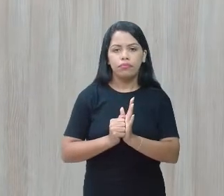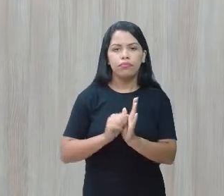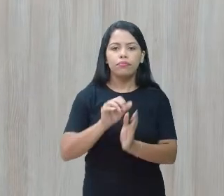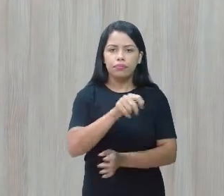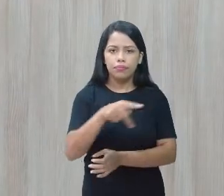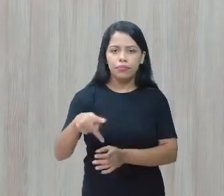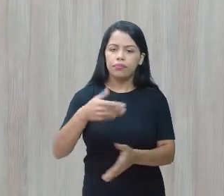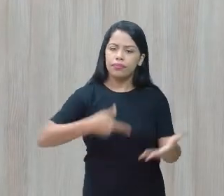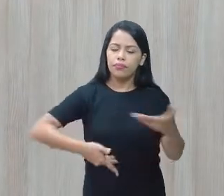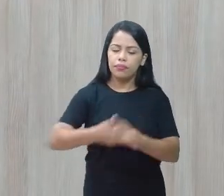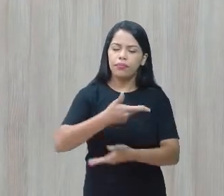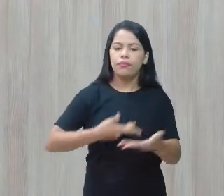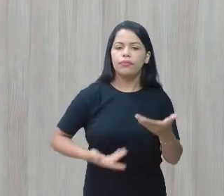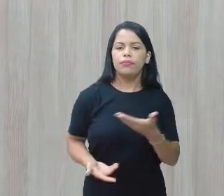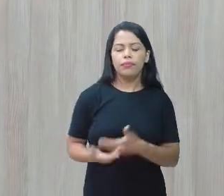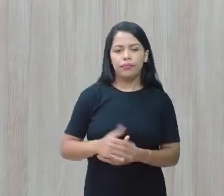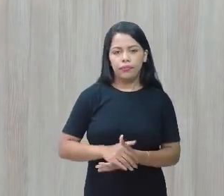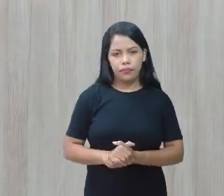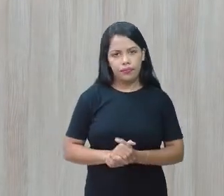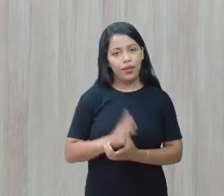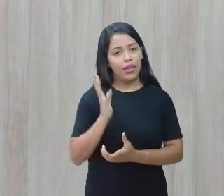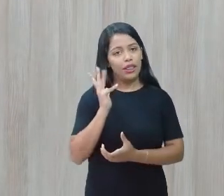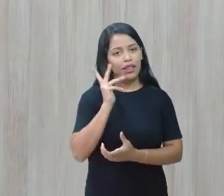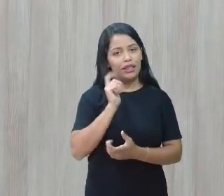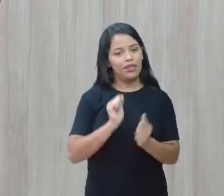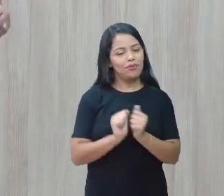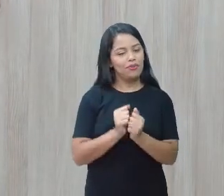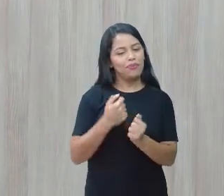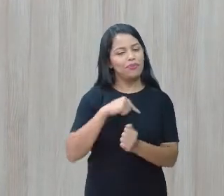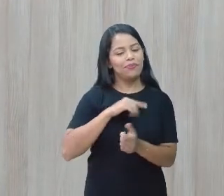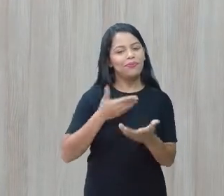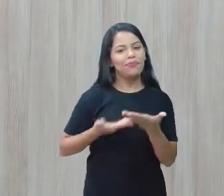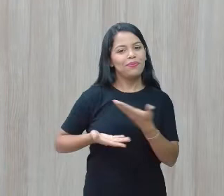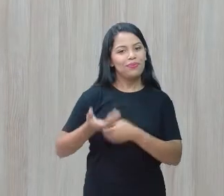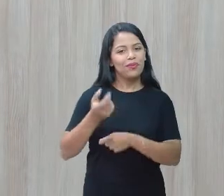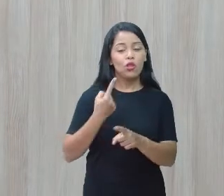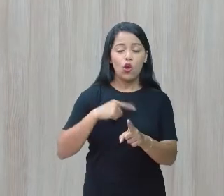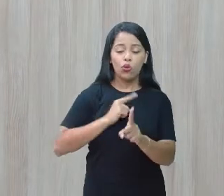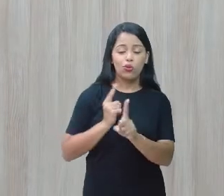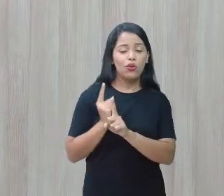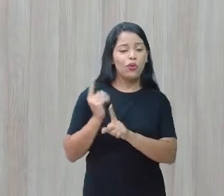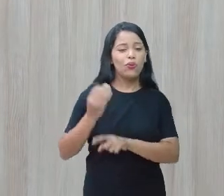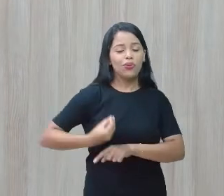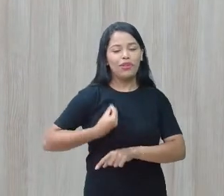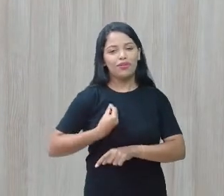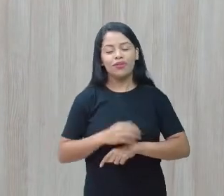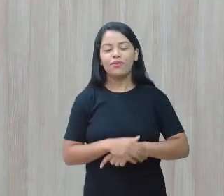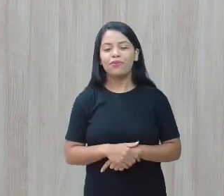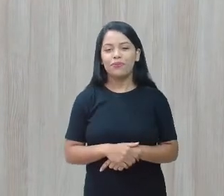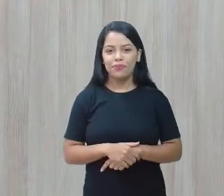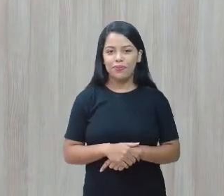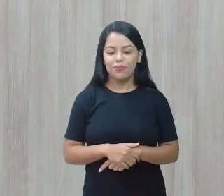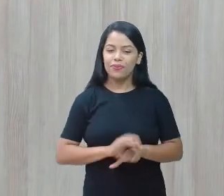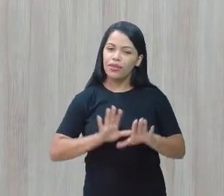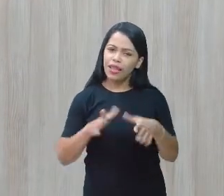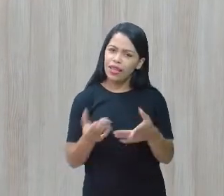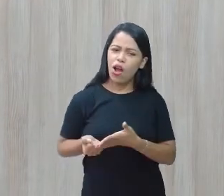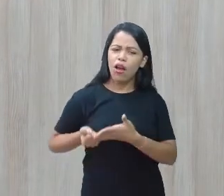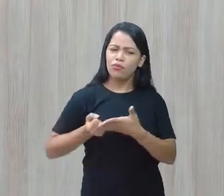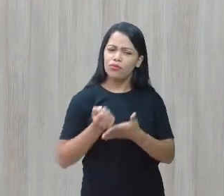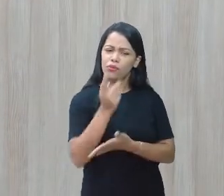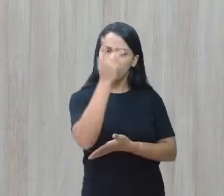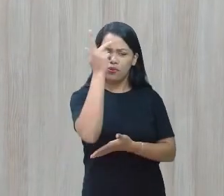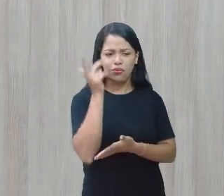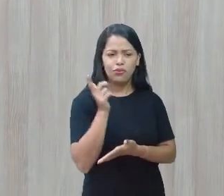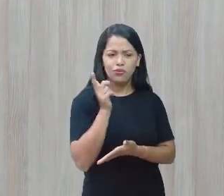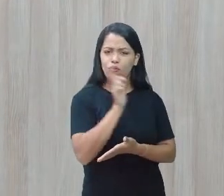e participar, lindamente nesse nosso encontro ao vivo. Então, ajuda quem não